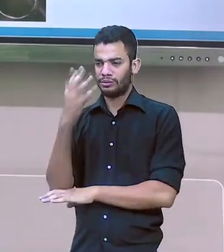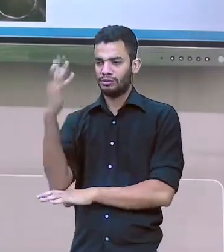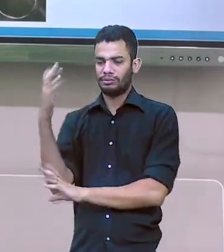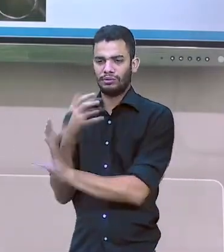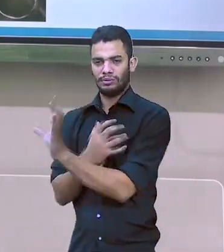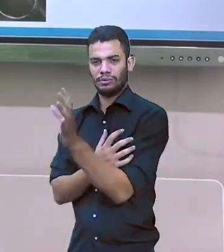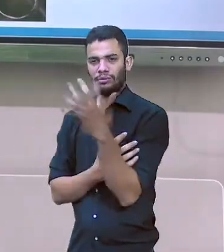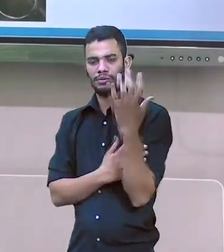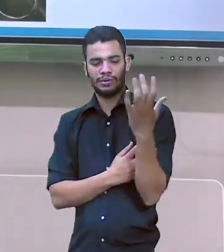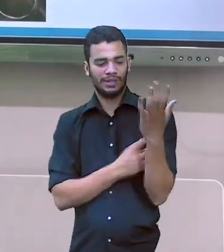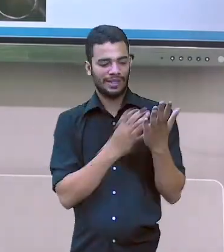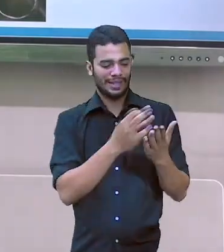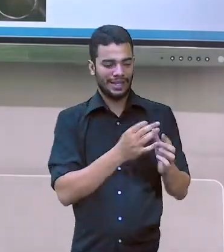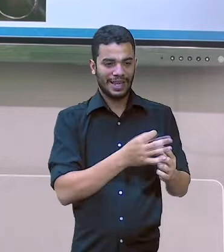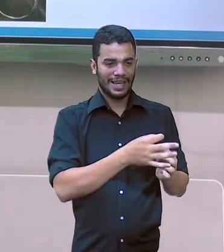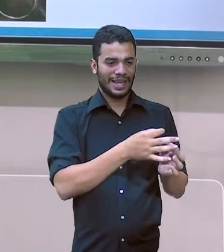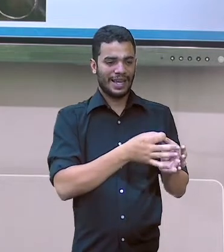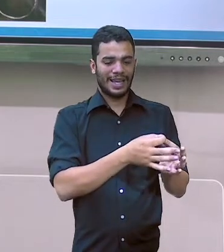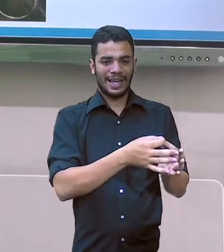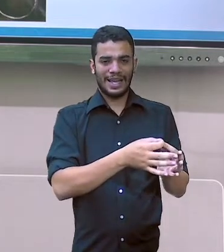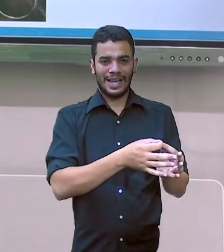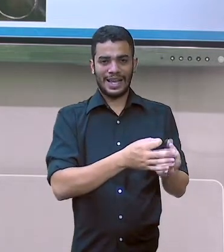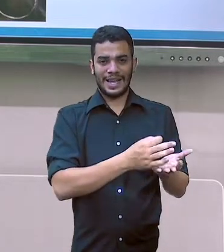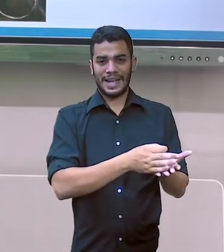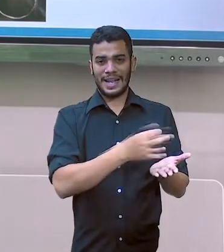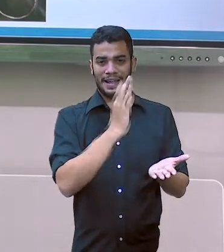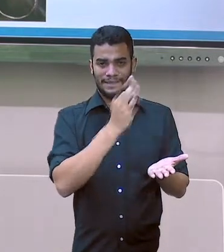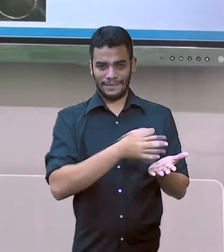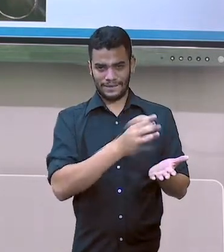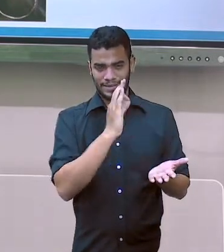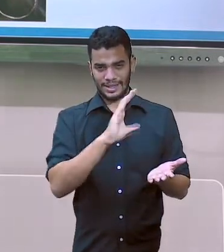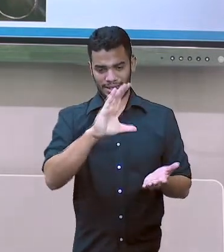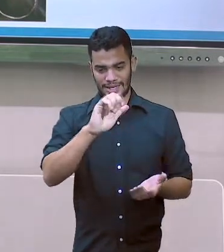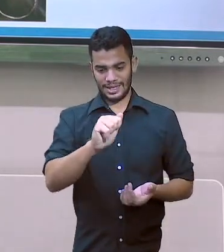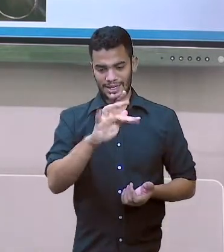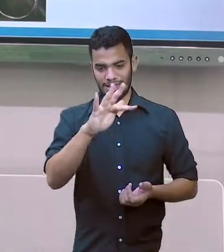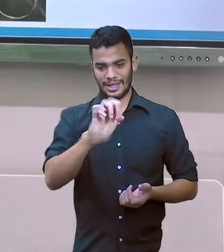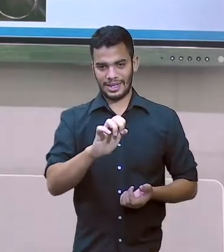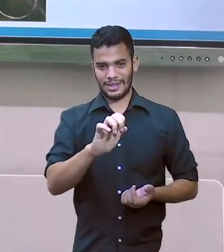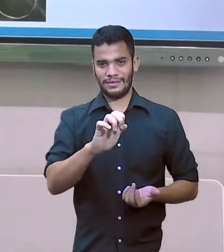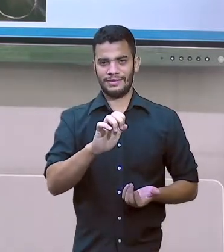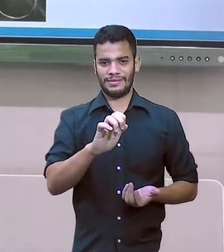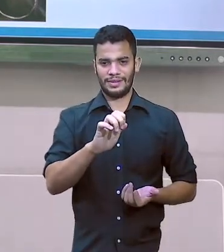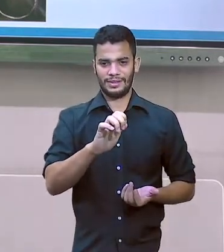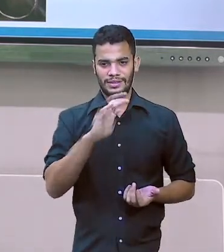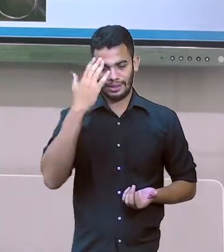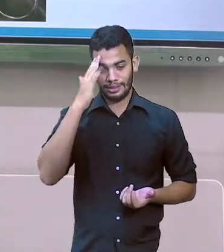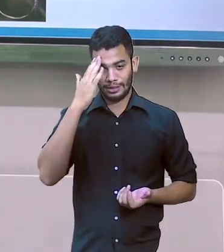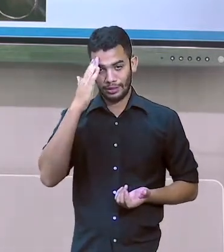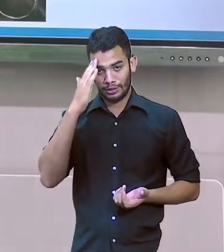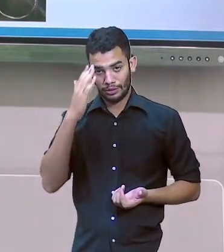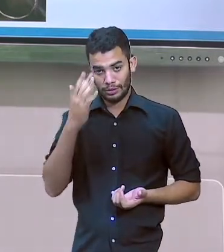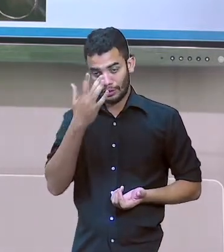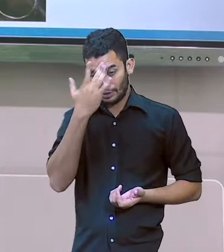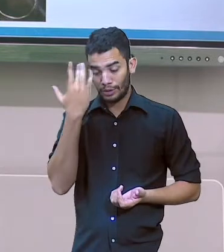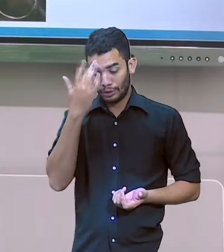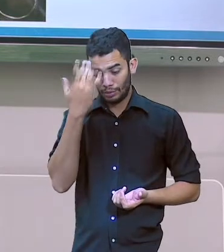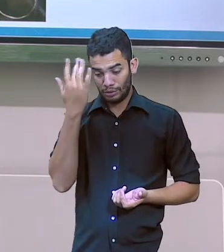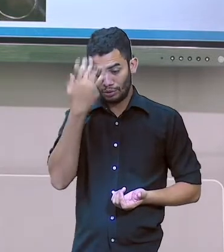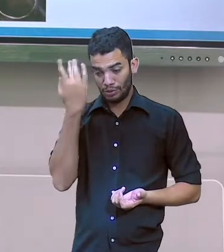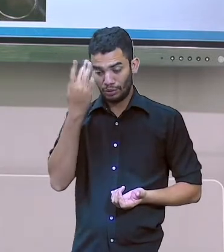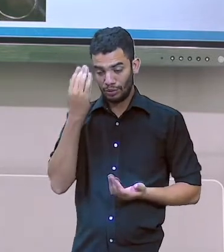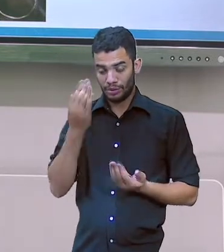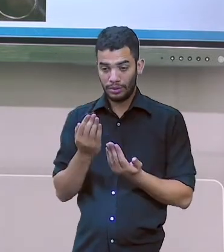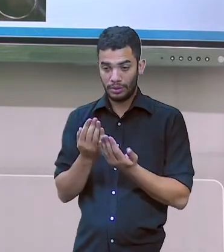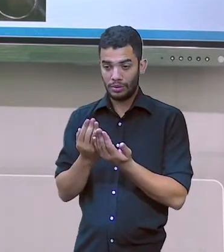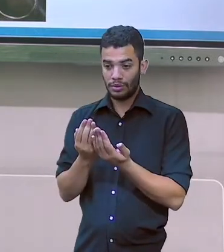retrato, tá? do nosso grande produto de exportação. Não foi o primeiro. O primeiro